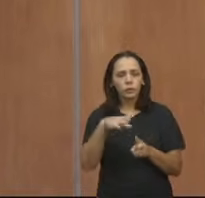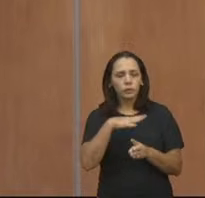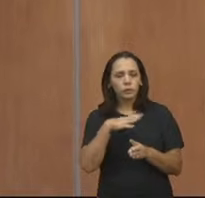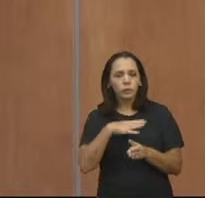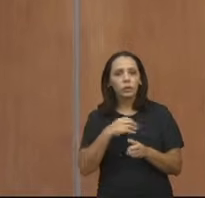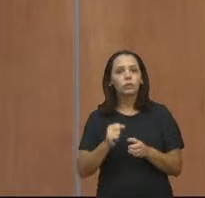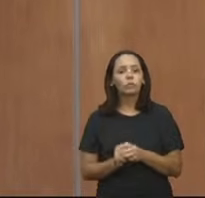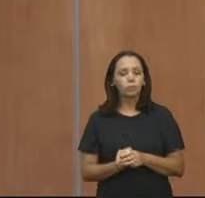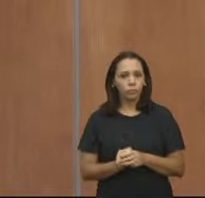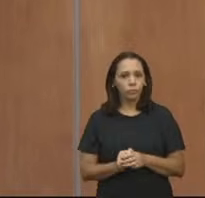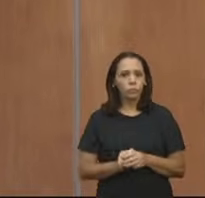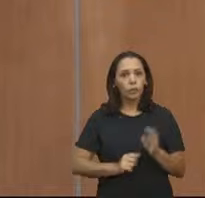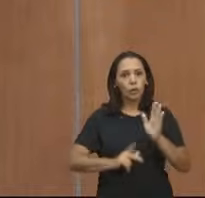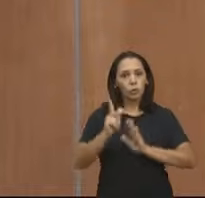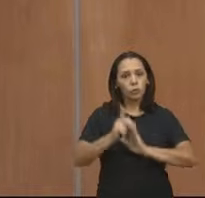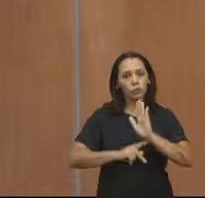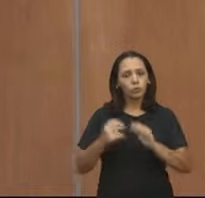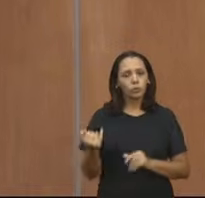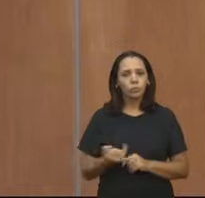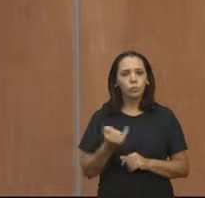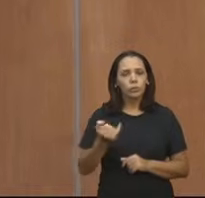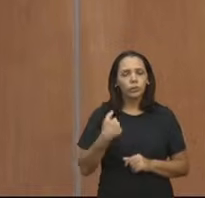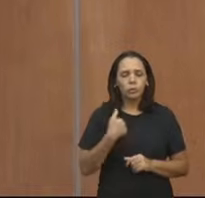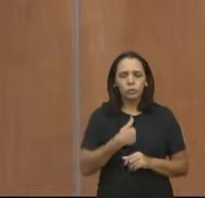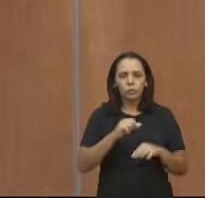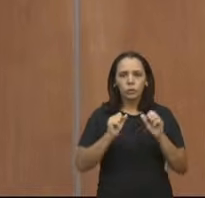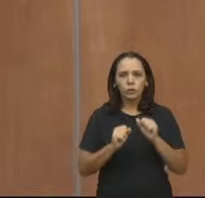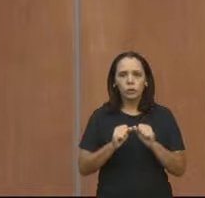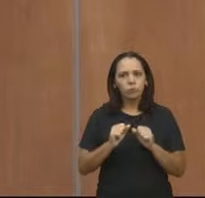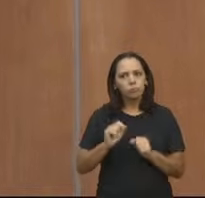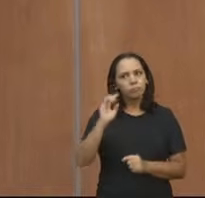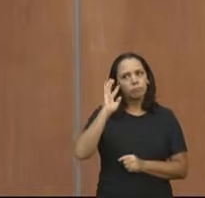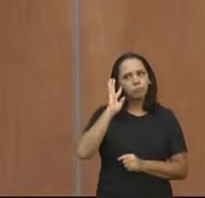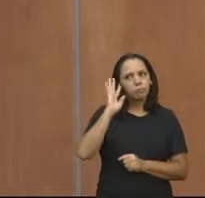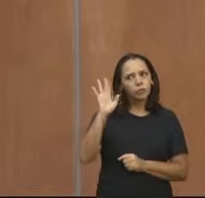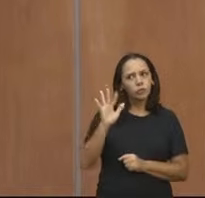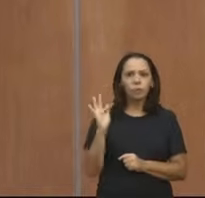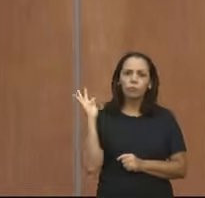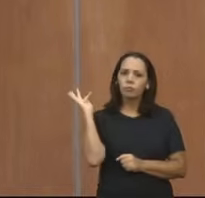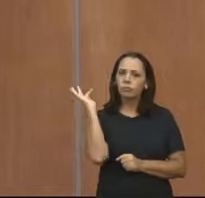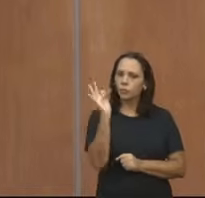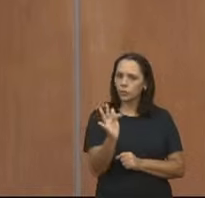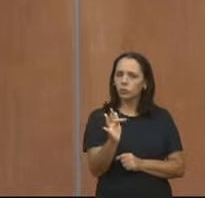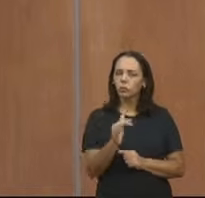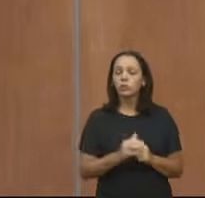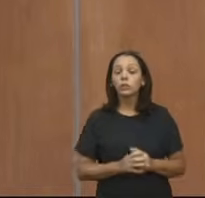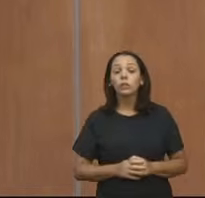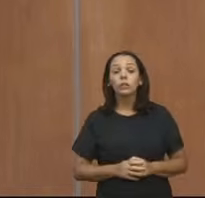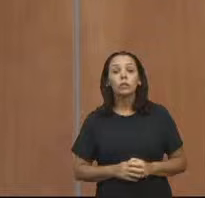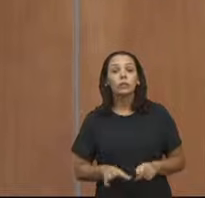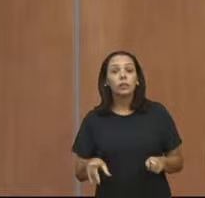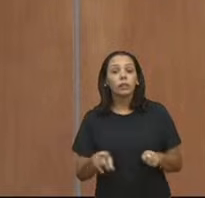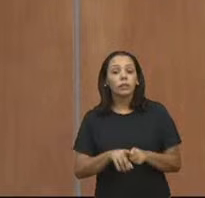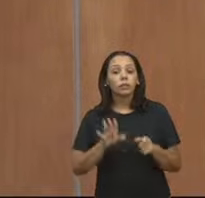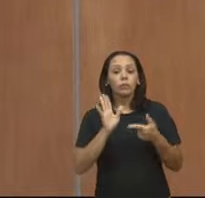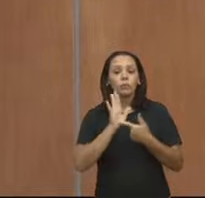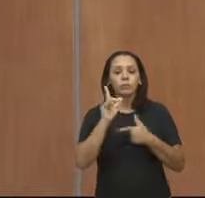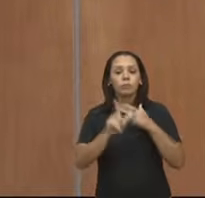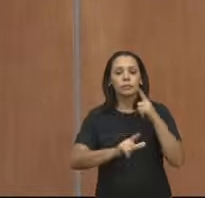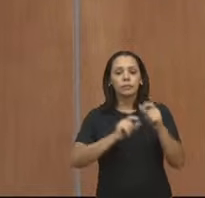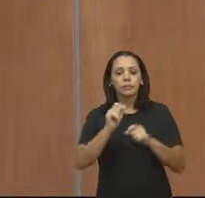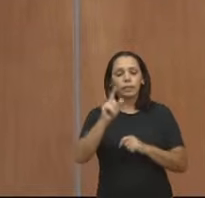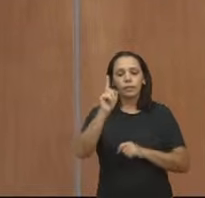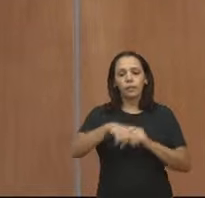importante na cidade para que a gente possa pensar no futuro da cidade. E reforçar aqui mais uma vez que